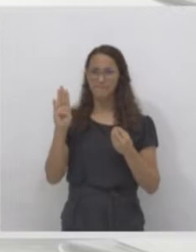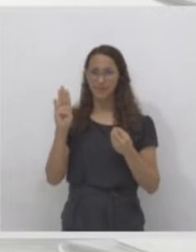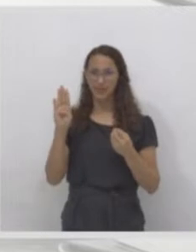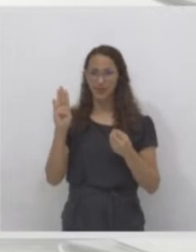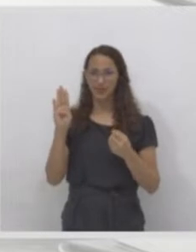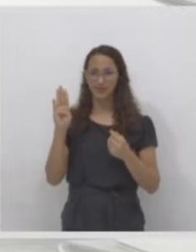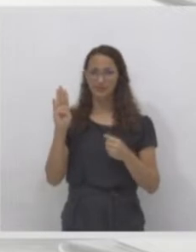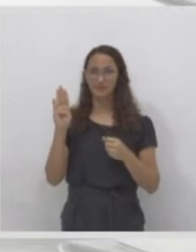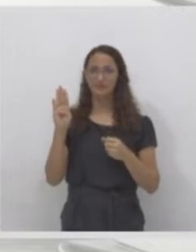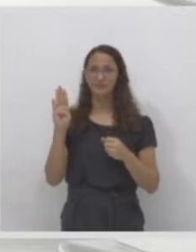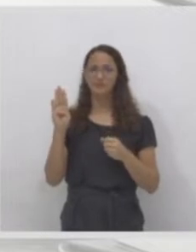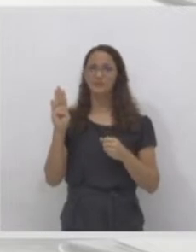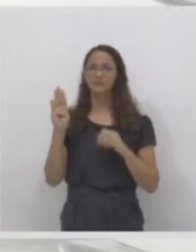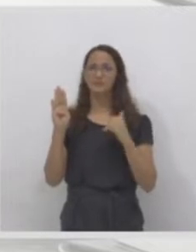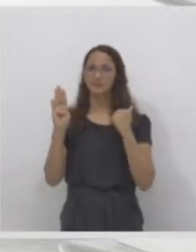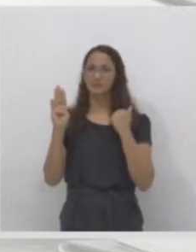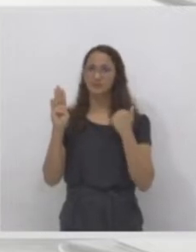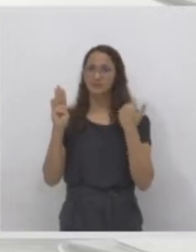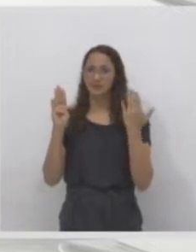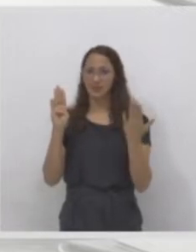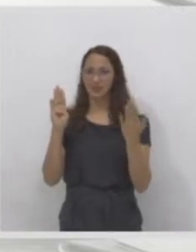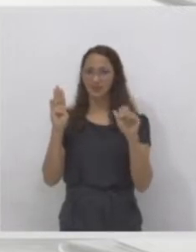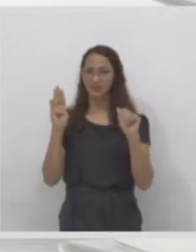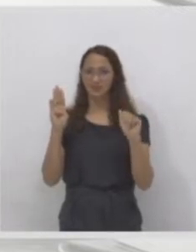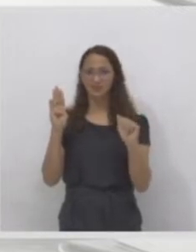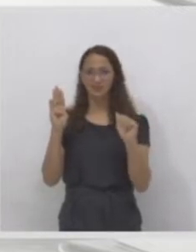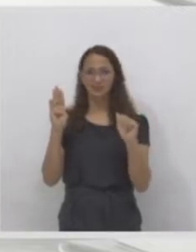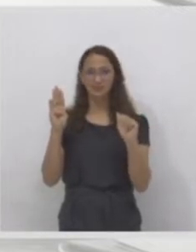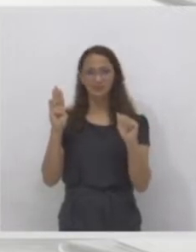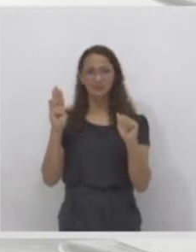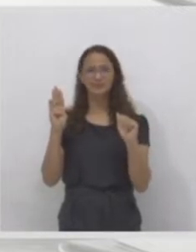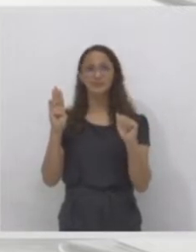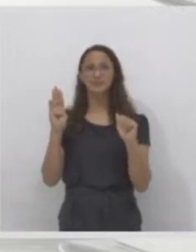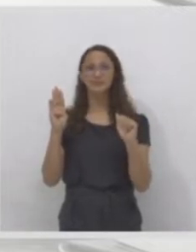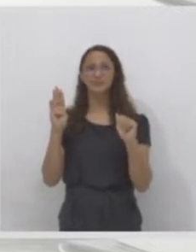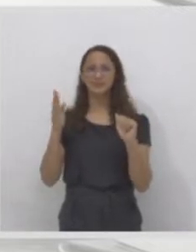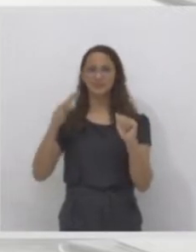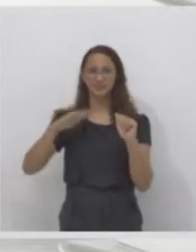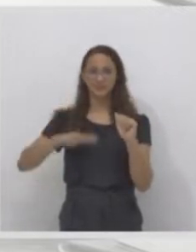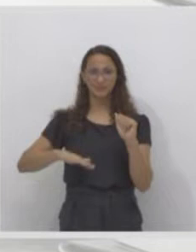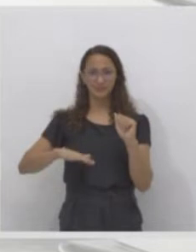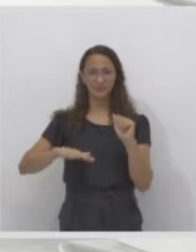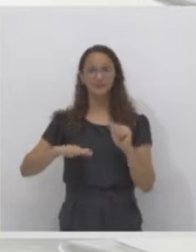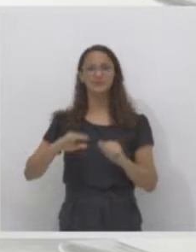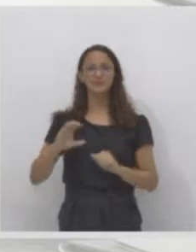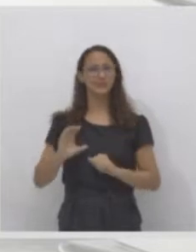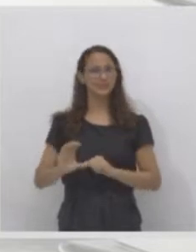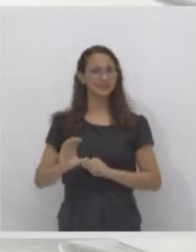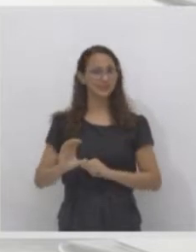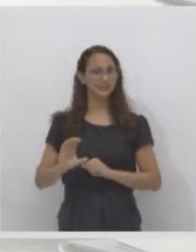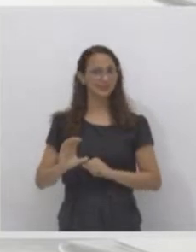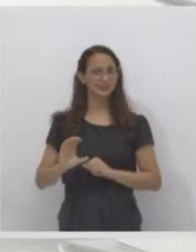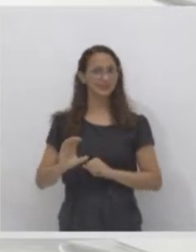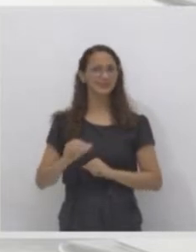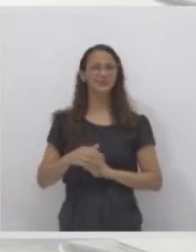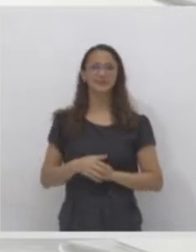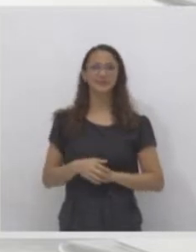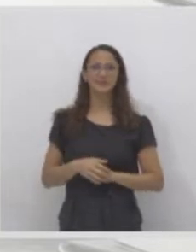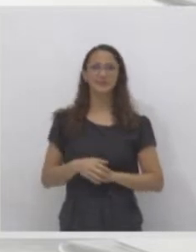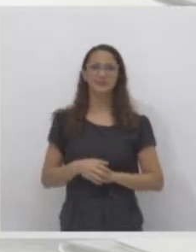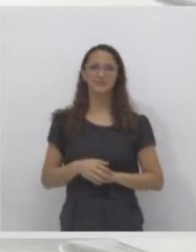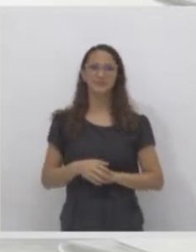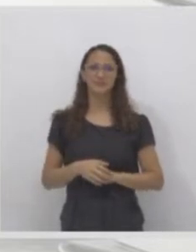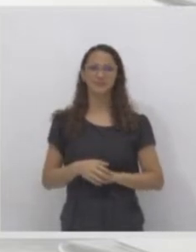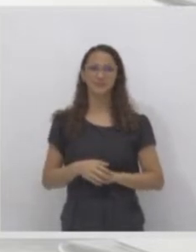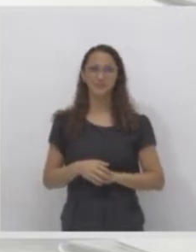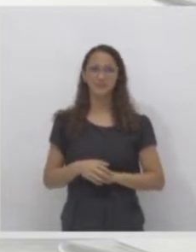B, nesse outro lado pela letra A e nesse outro lado pela letra C. Observe que